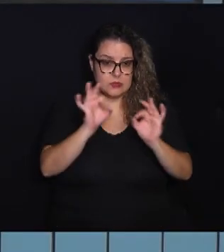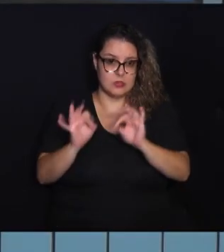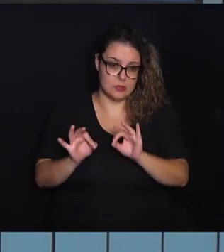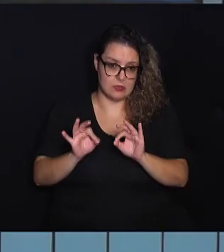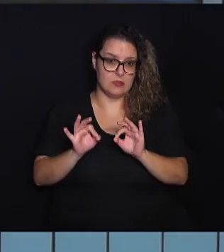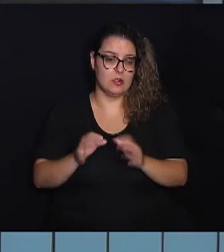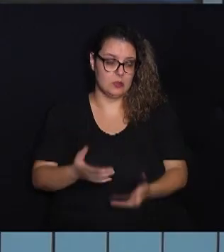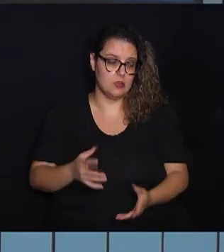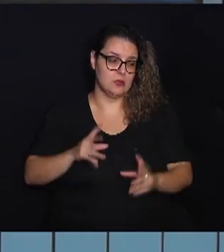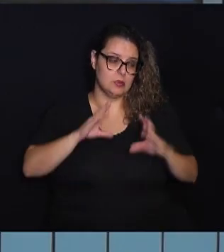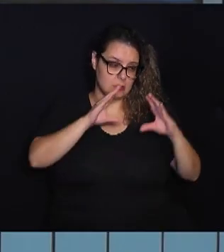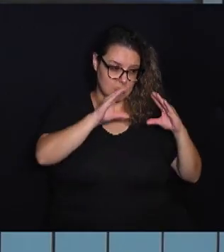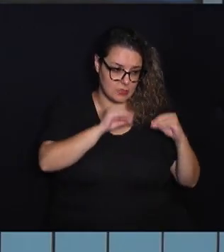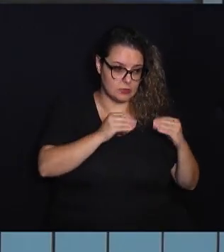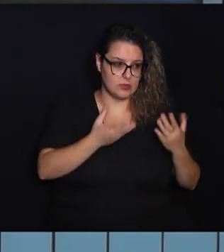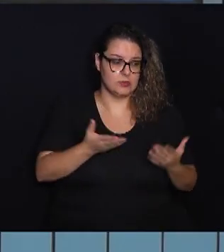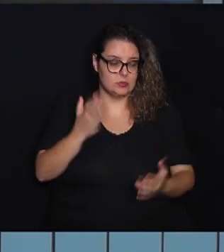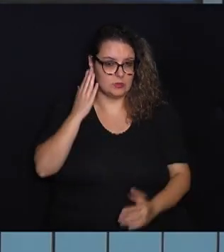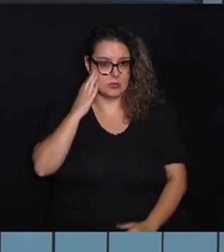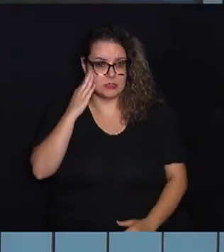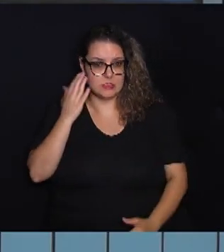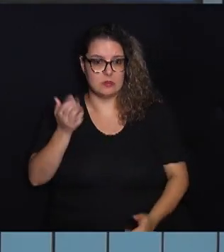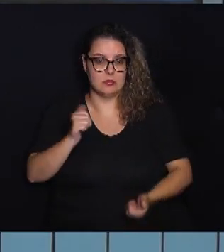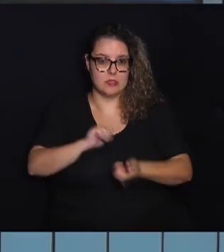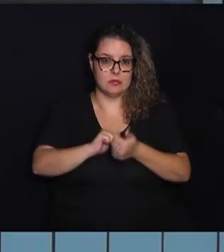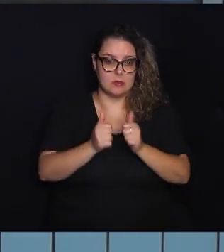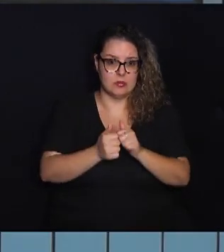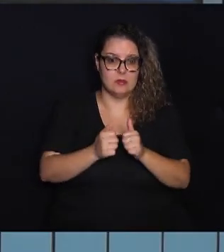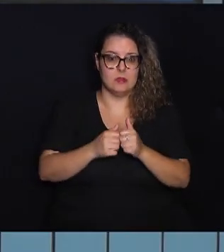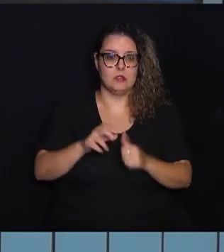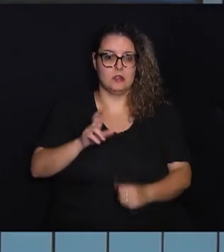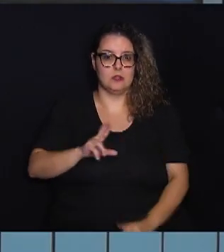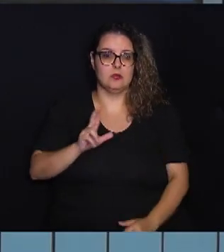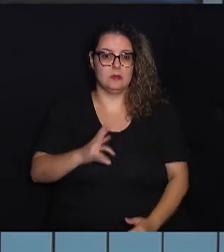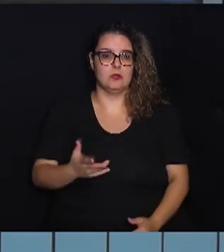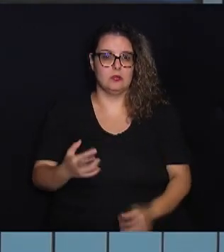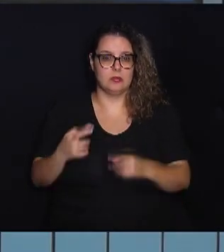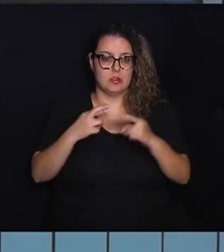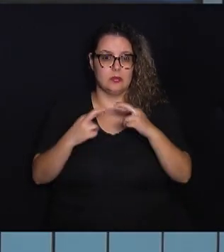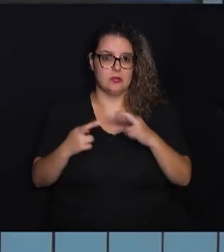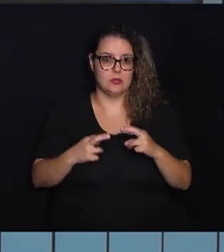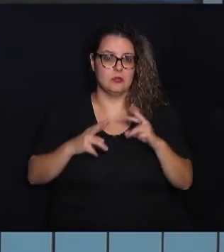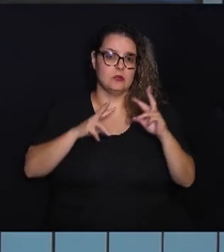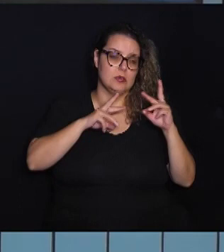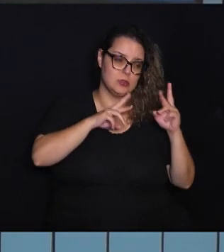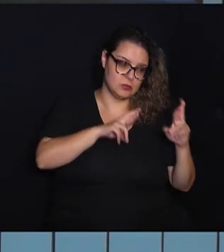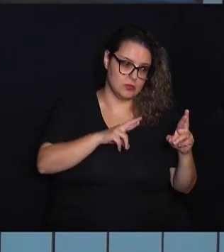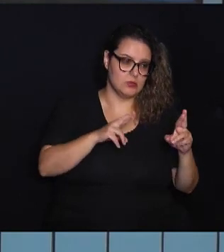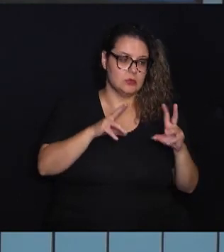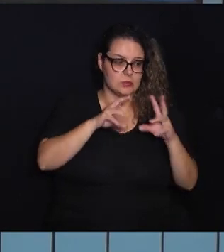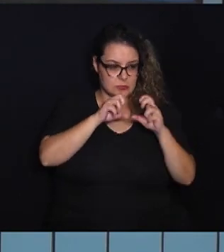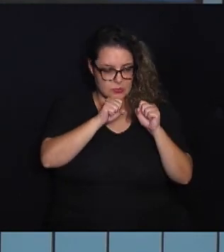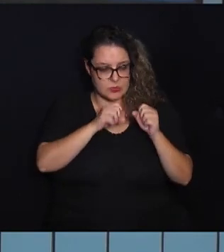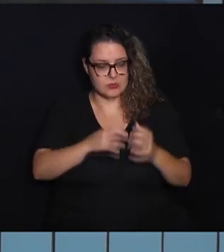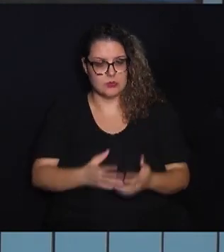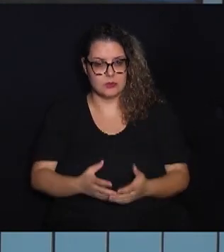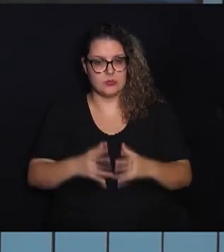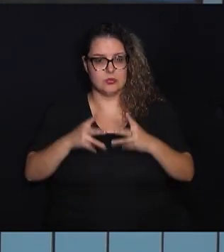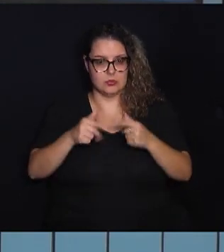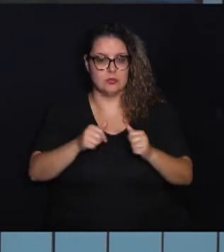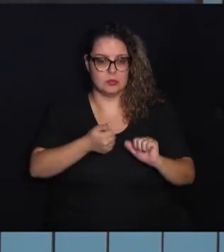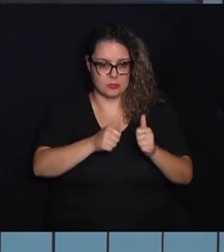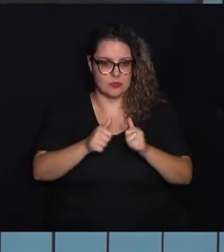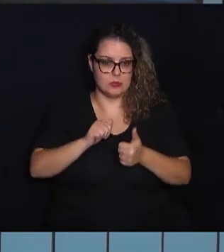né, durante a noite, aqueles equipamentos que as pessoas usam, né, para verificar a noite de sono. Isso tudo